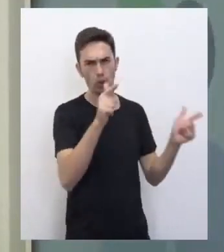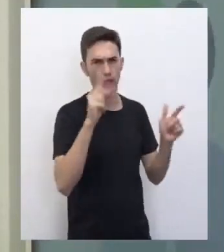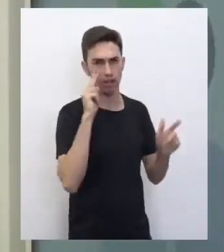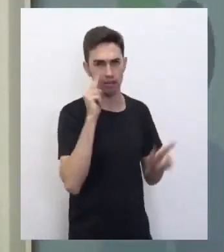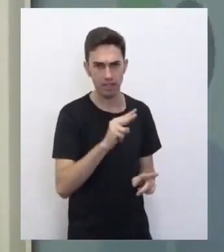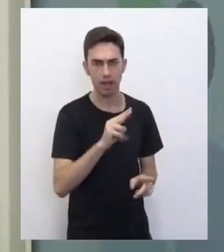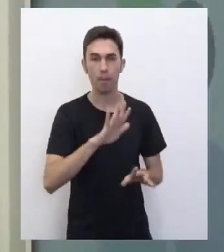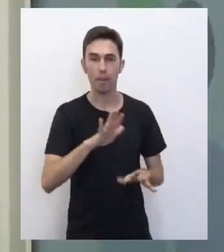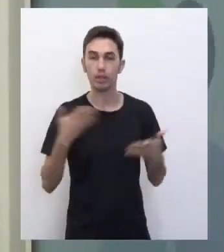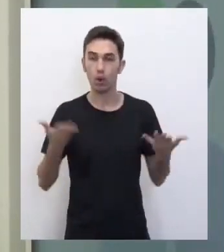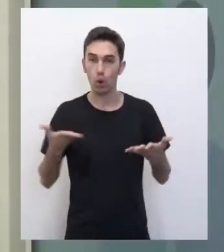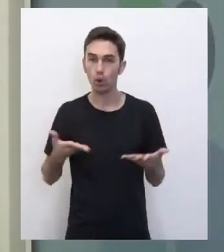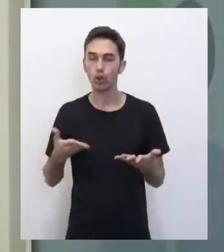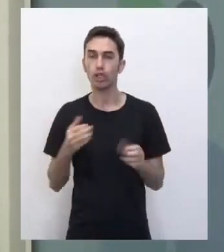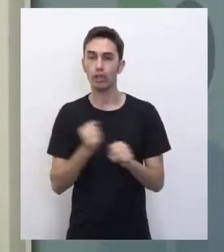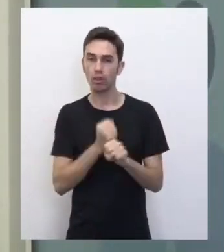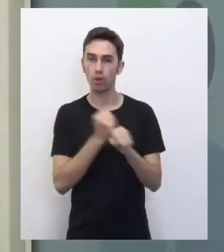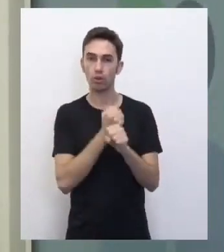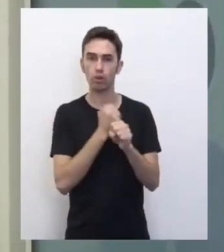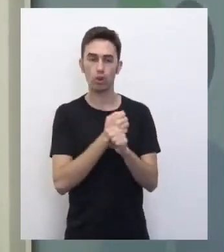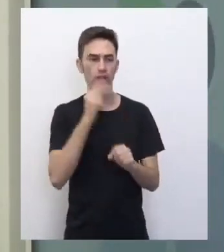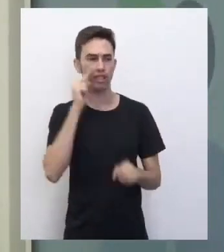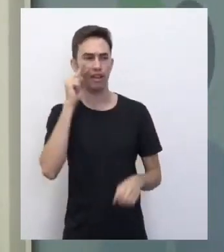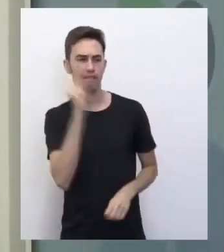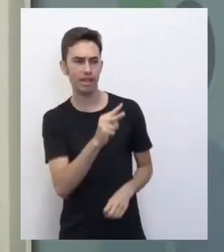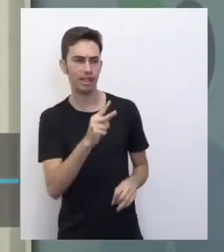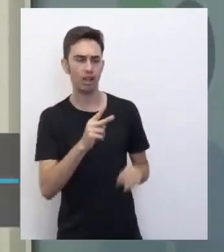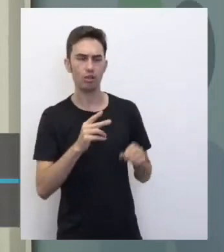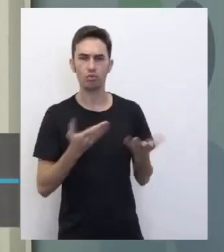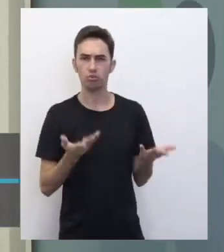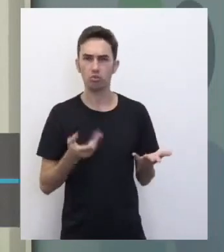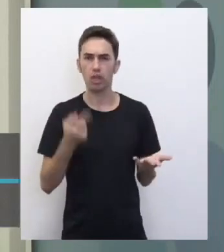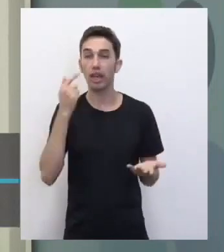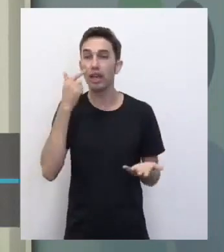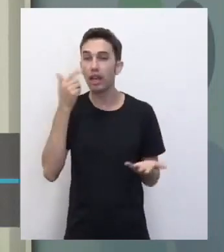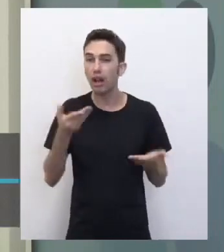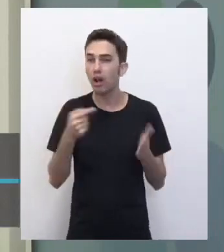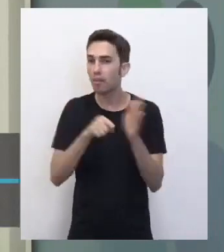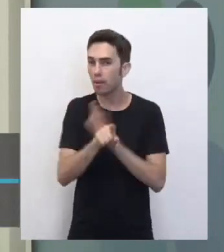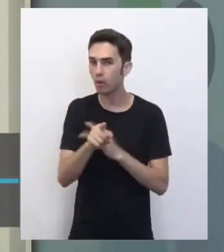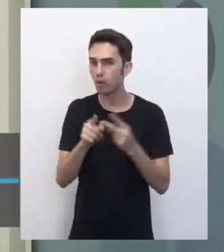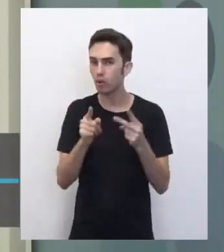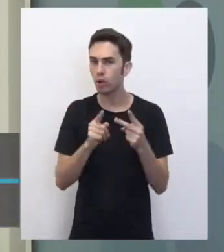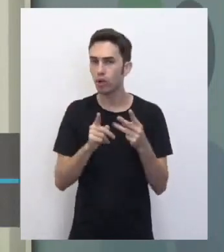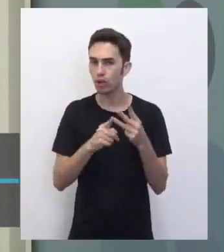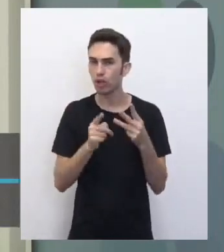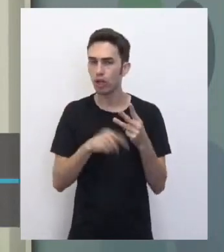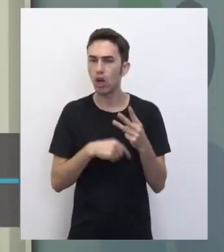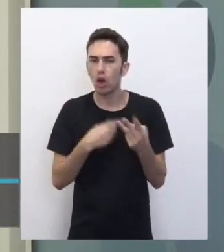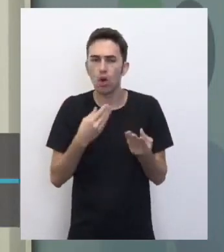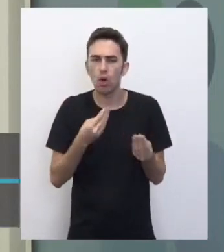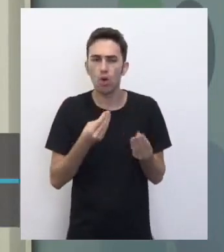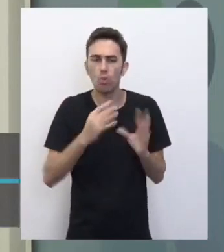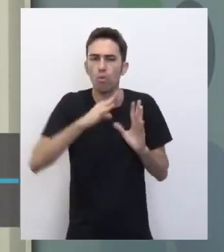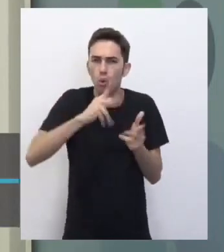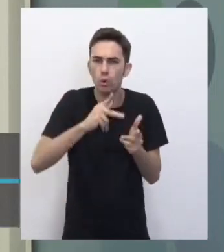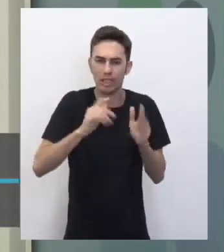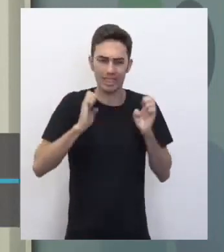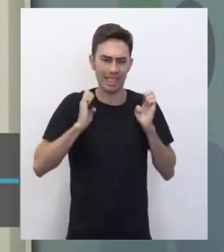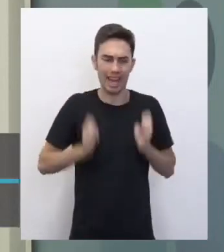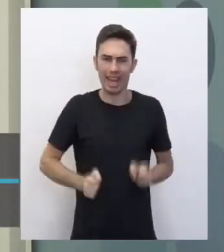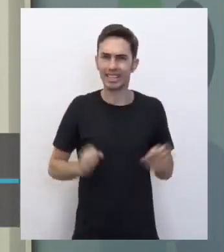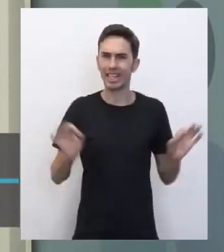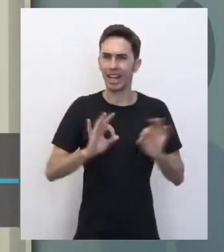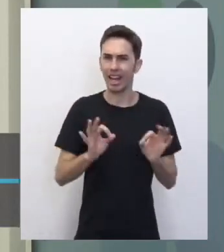da construção que a gente vai fazer aqui hoje, como seria um mundo sem ética? Como seriam as relações sociais, as